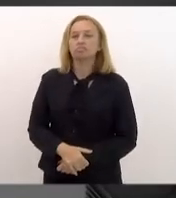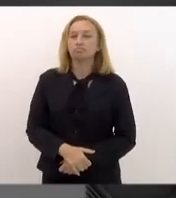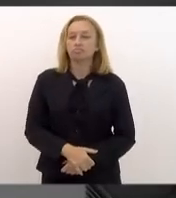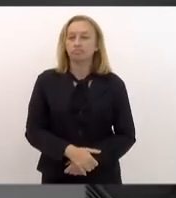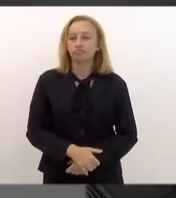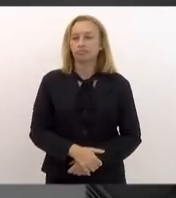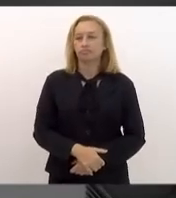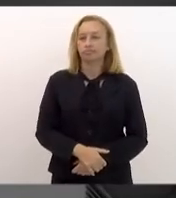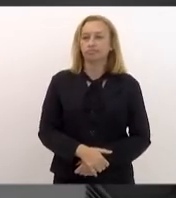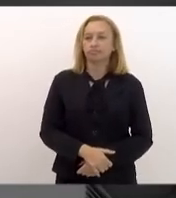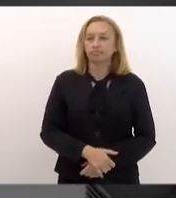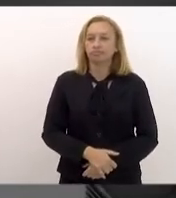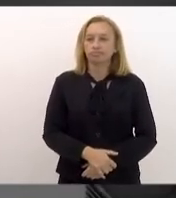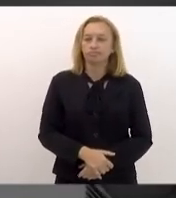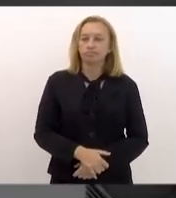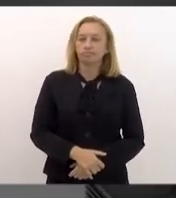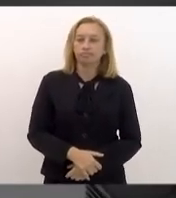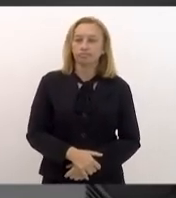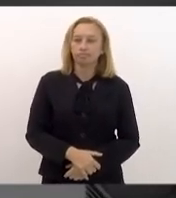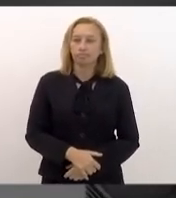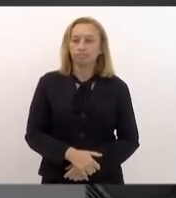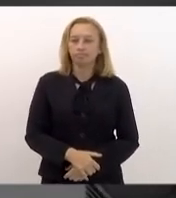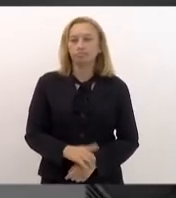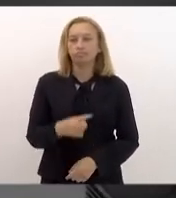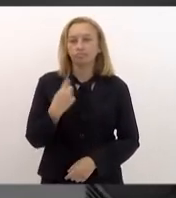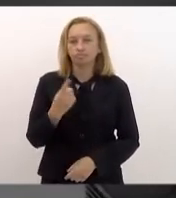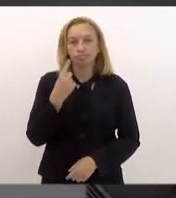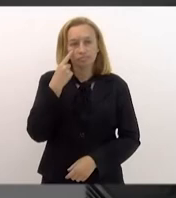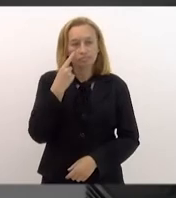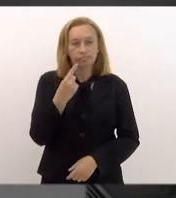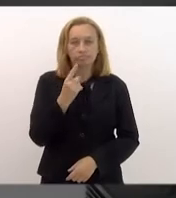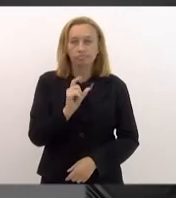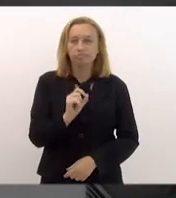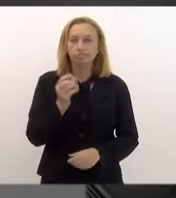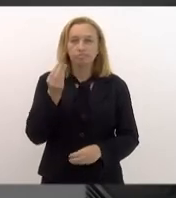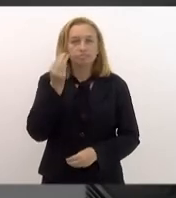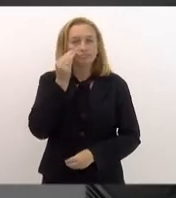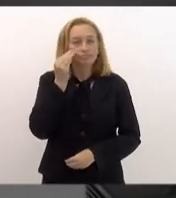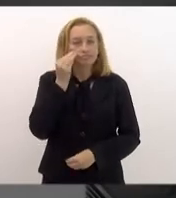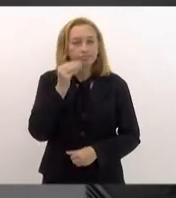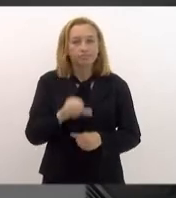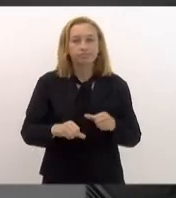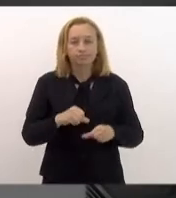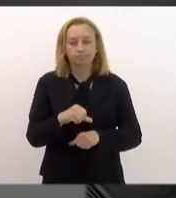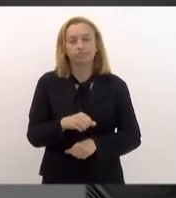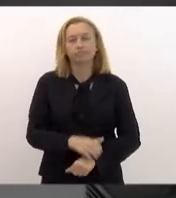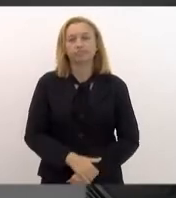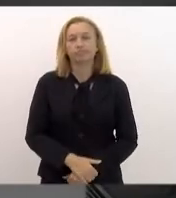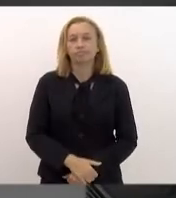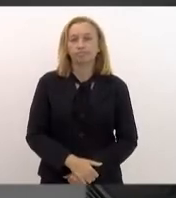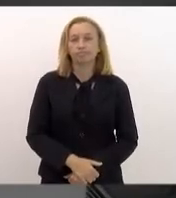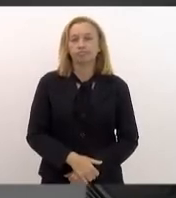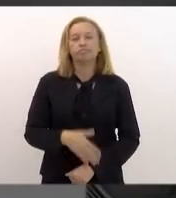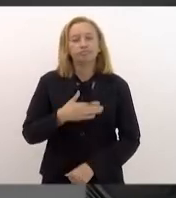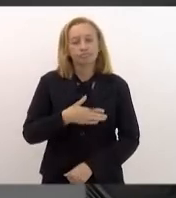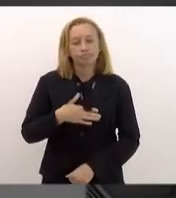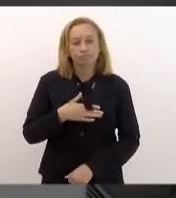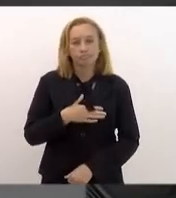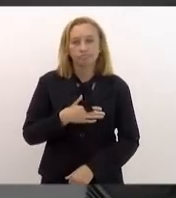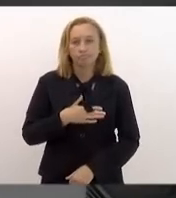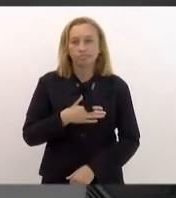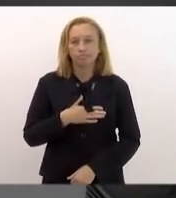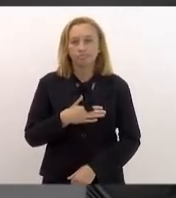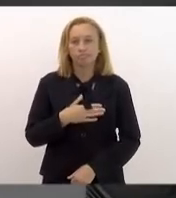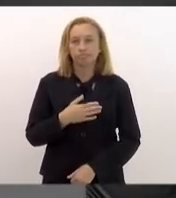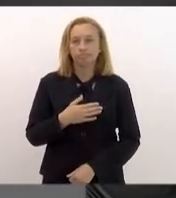ou seja, vai se instalar o caos. E nós vamos estar vendo isso aqui com a oportunidade de mudar isso. Então, gostaria muito de deixar aqui